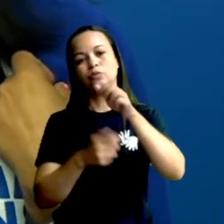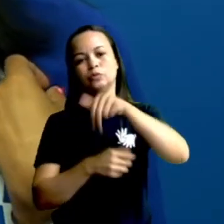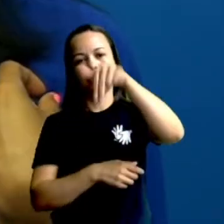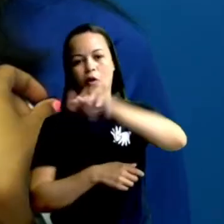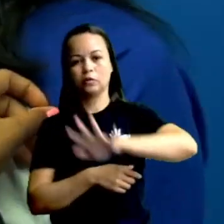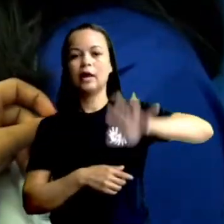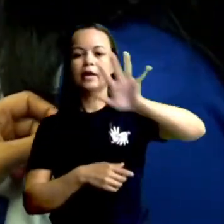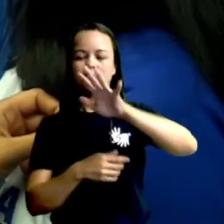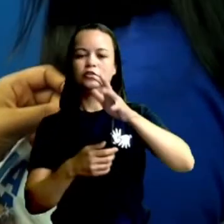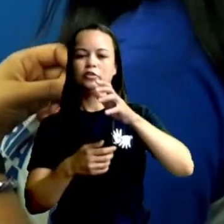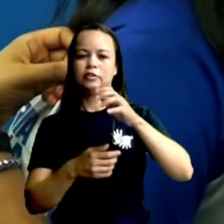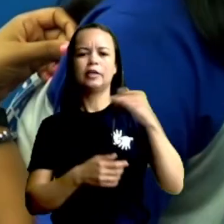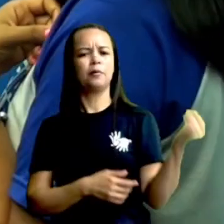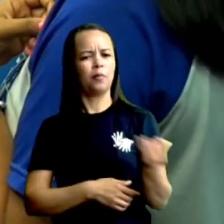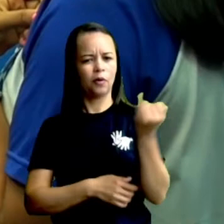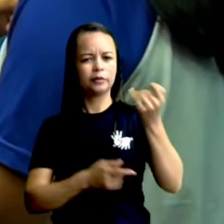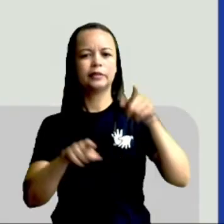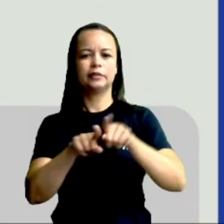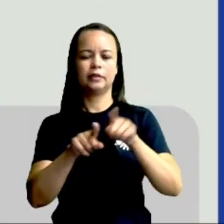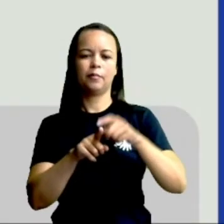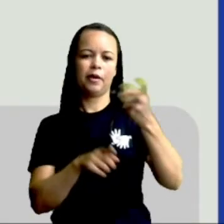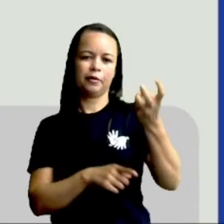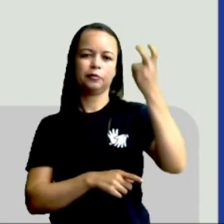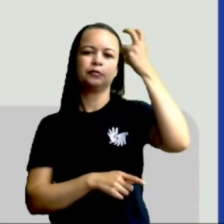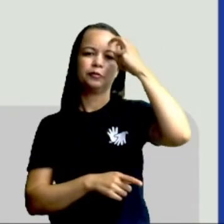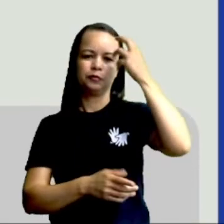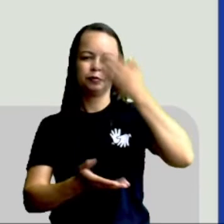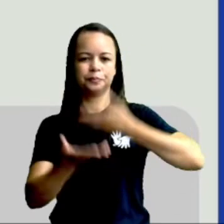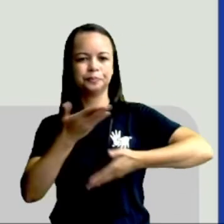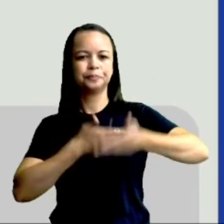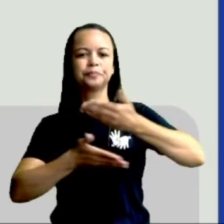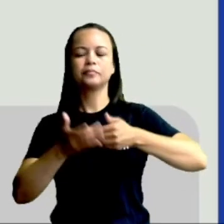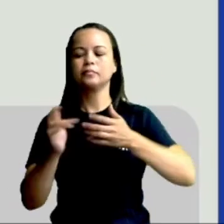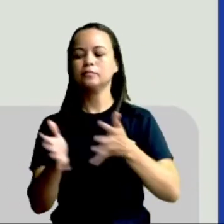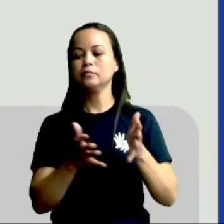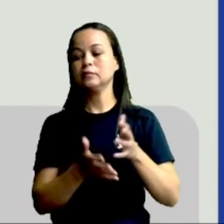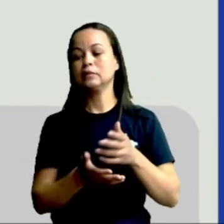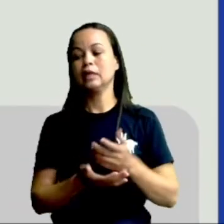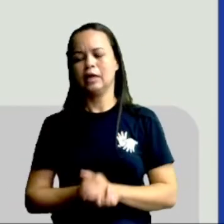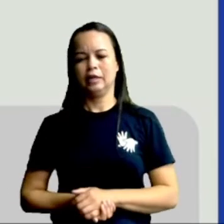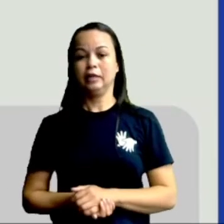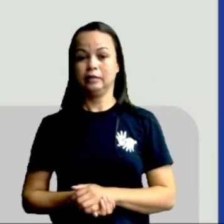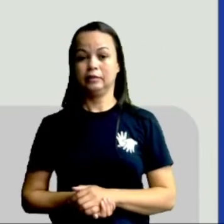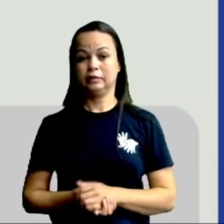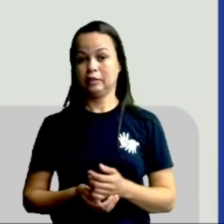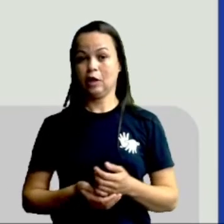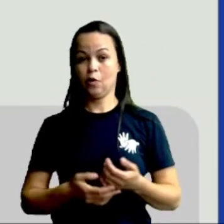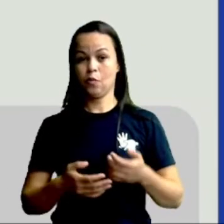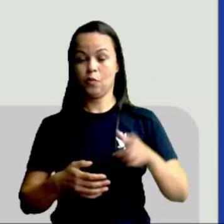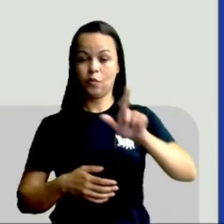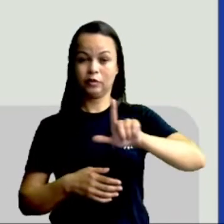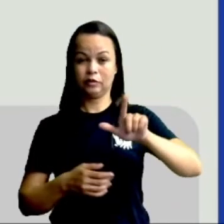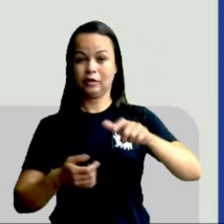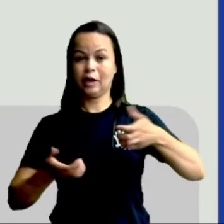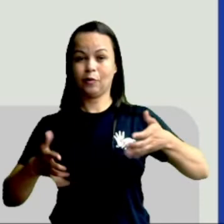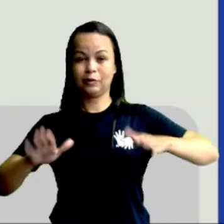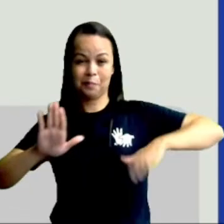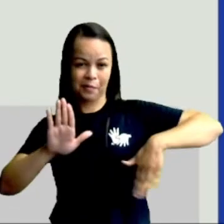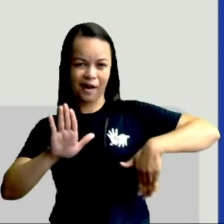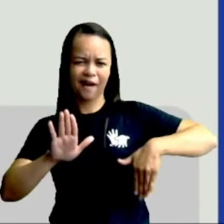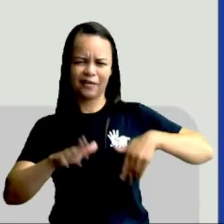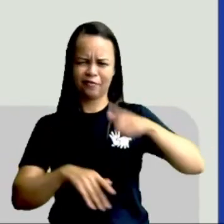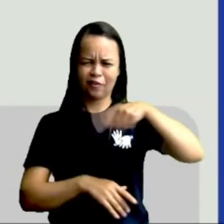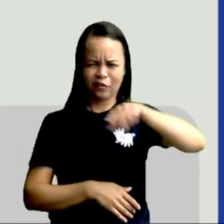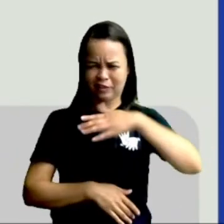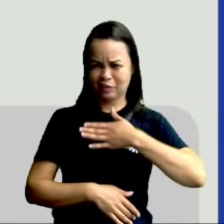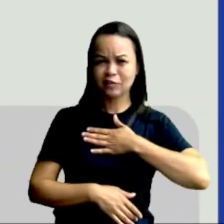e culturas. Olha aí, ó. O imenso litoral com belas praias. Eita, quem não gosta de uma praia aqui?